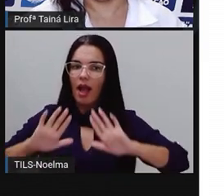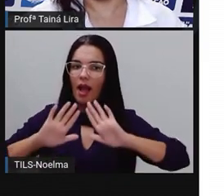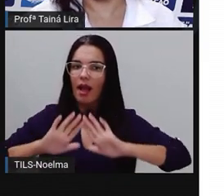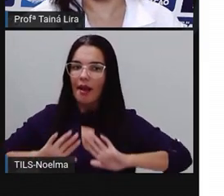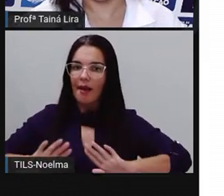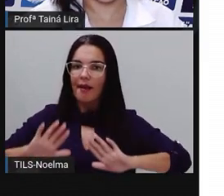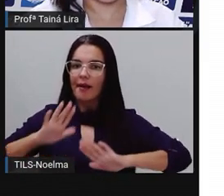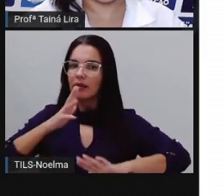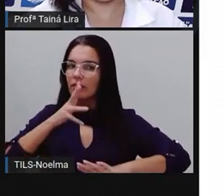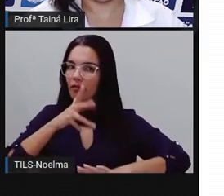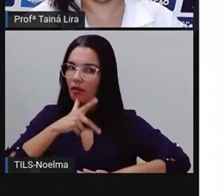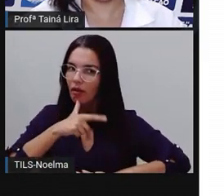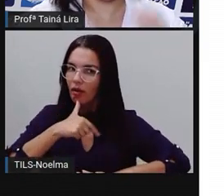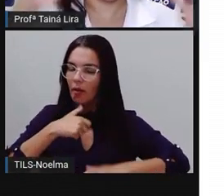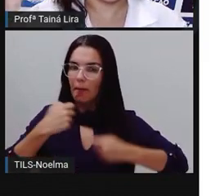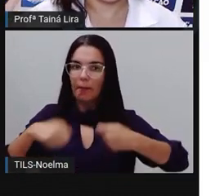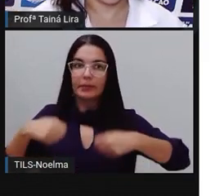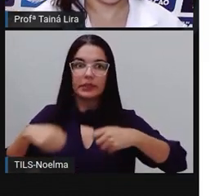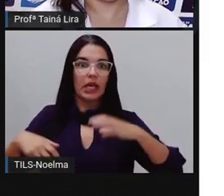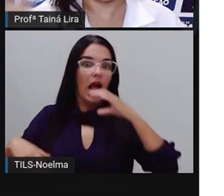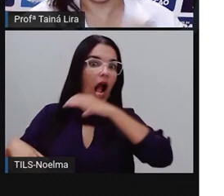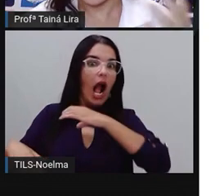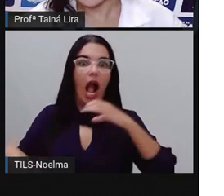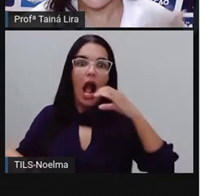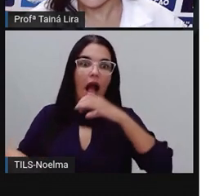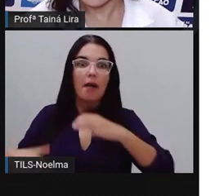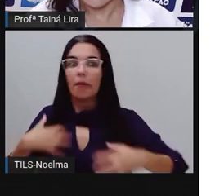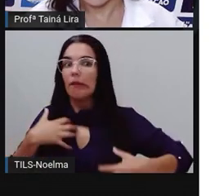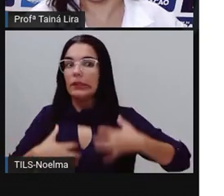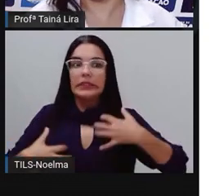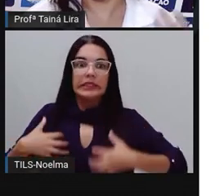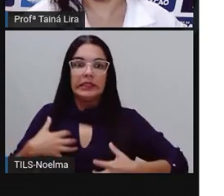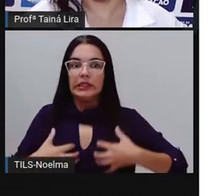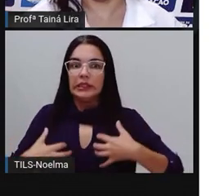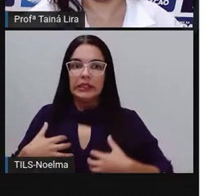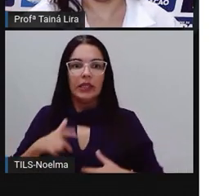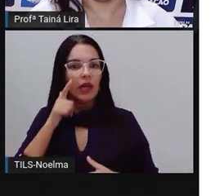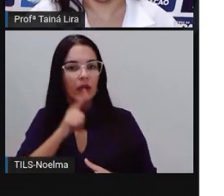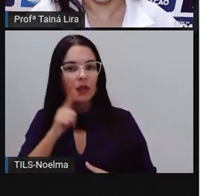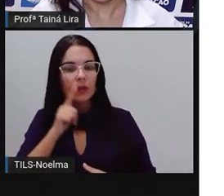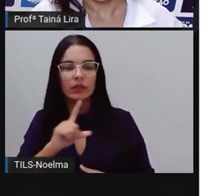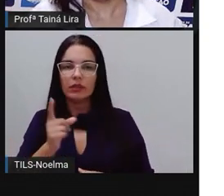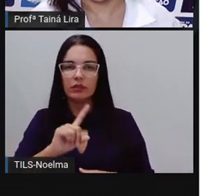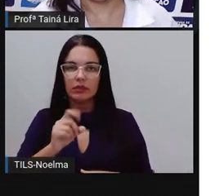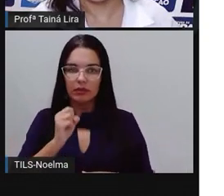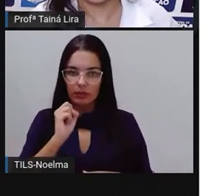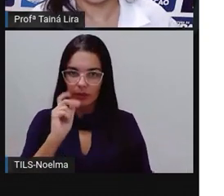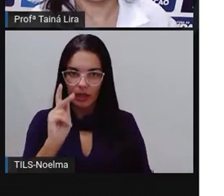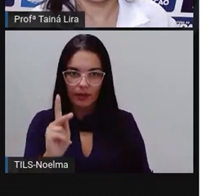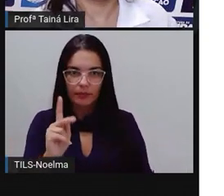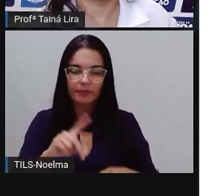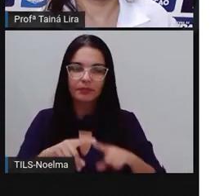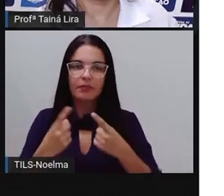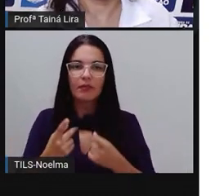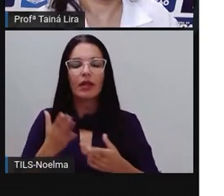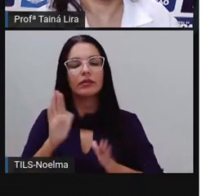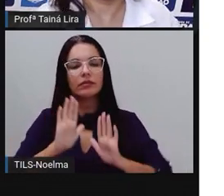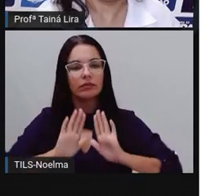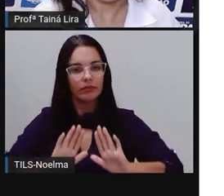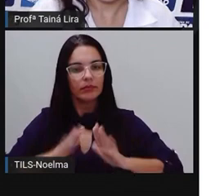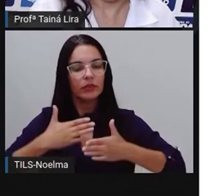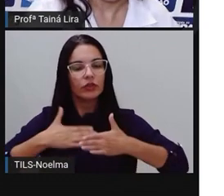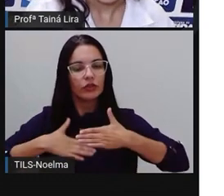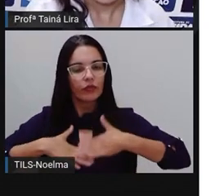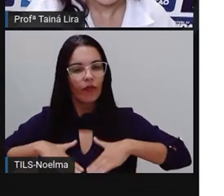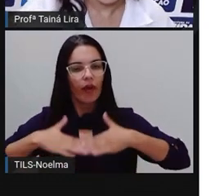que a gente não precisa ficar desesperado aí para conseguir, tá bom? Mas que devagar, se a gente começar